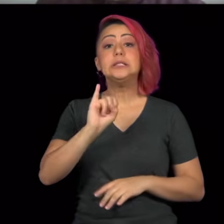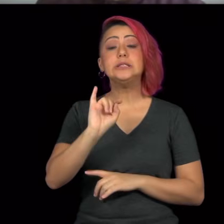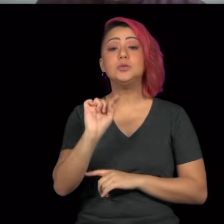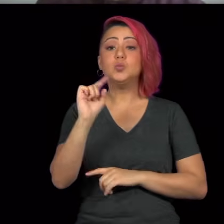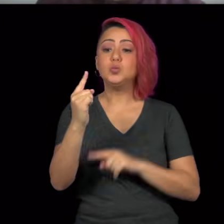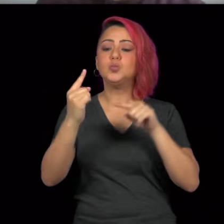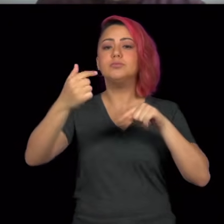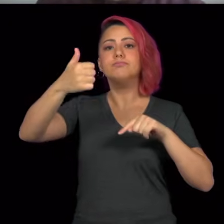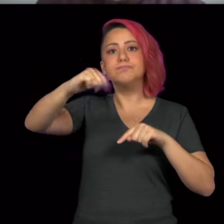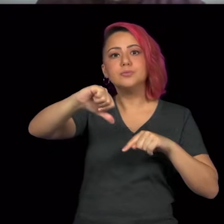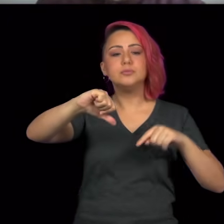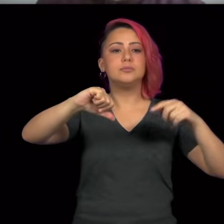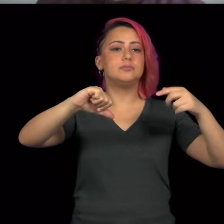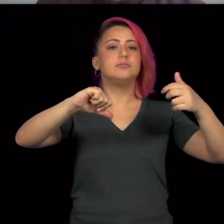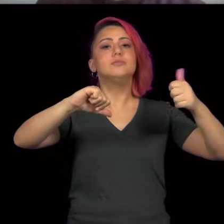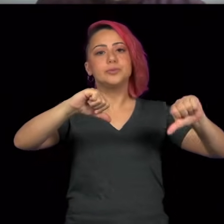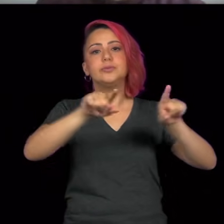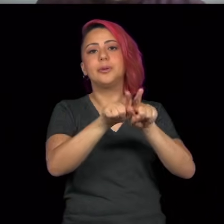estiver desligado.